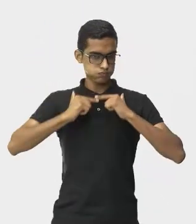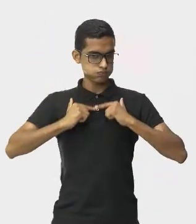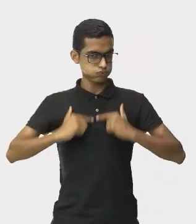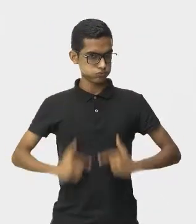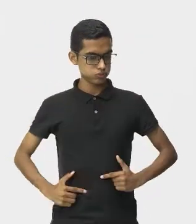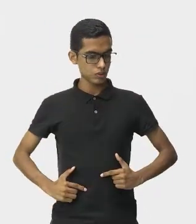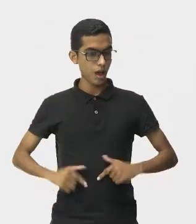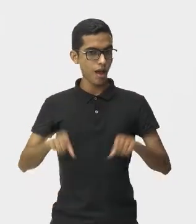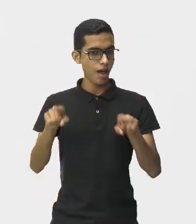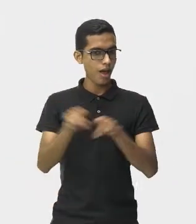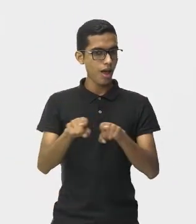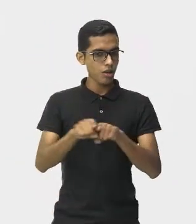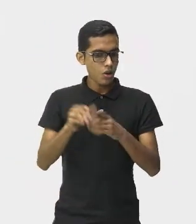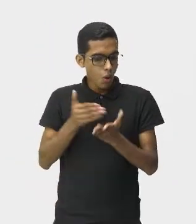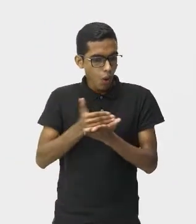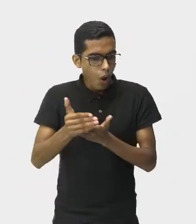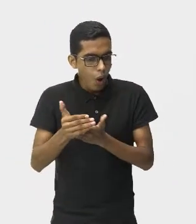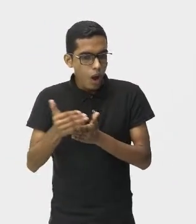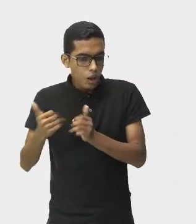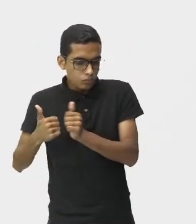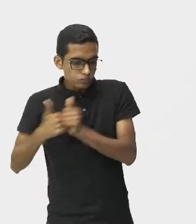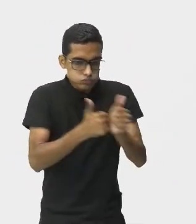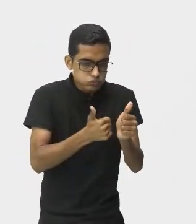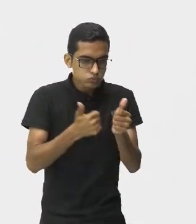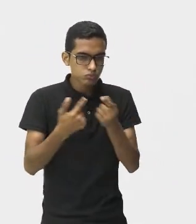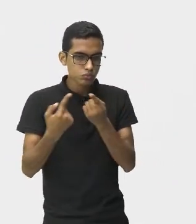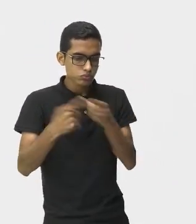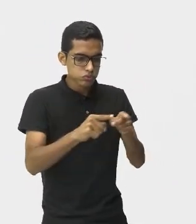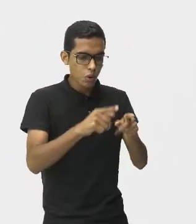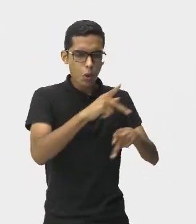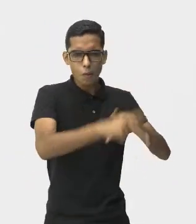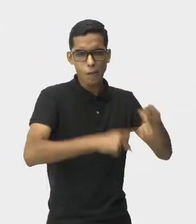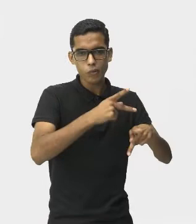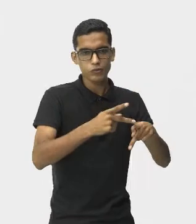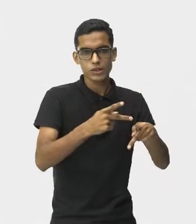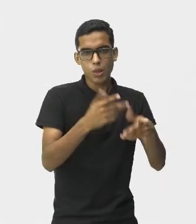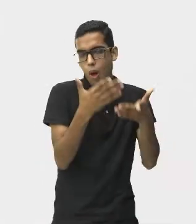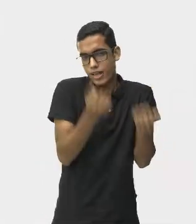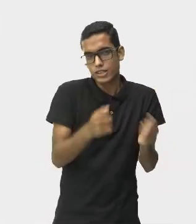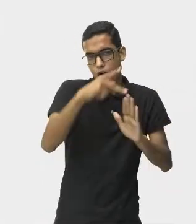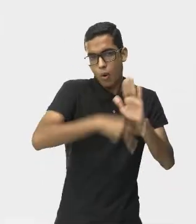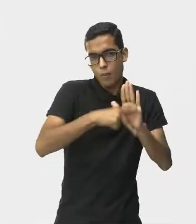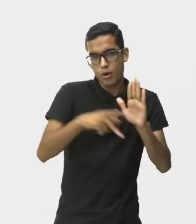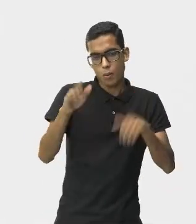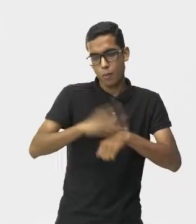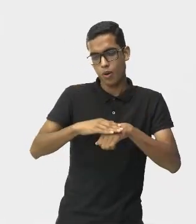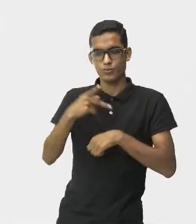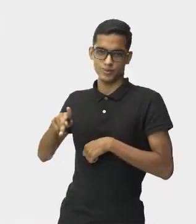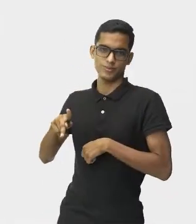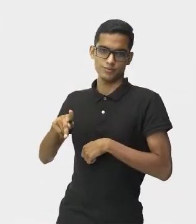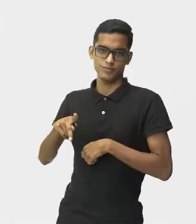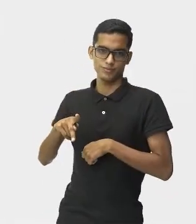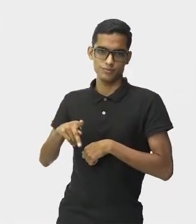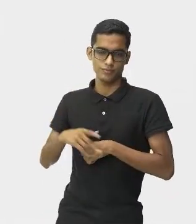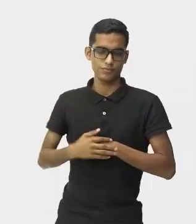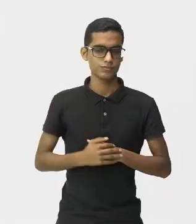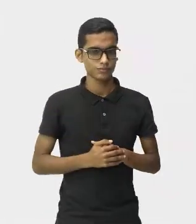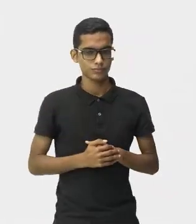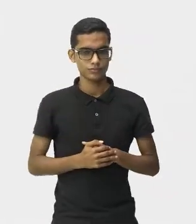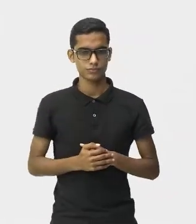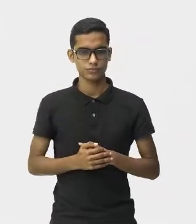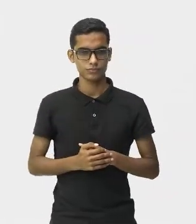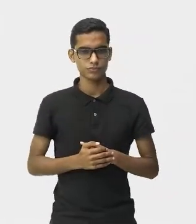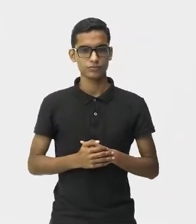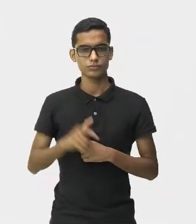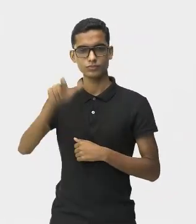não apoiava os seus planos. Isso aqui é o Marquês de Pombal, tá, gente? De nome Sebastião José de